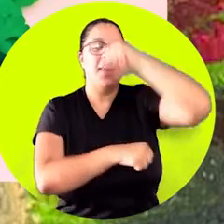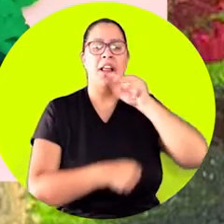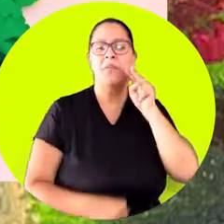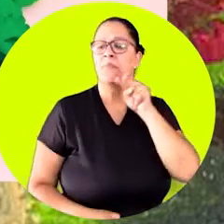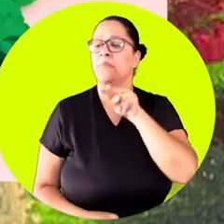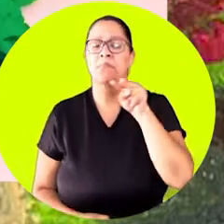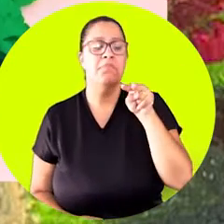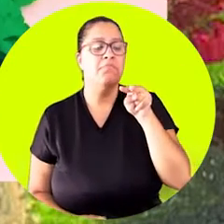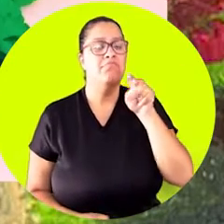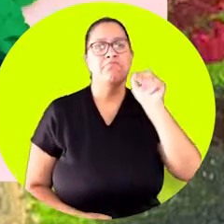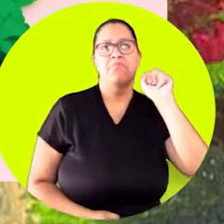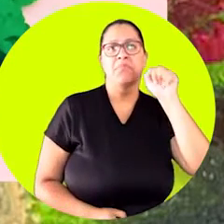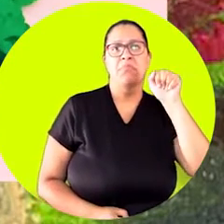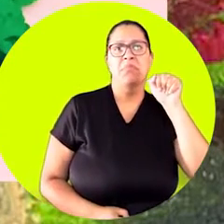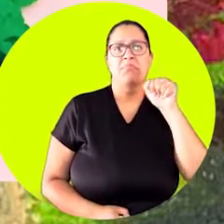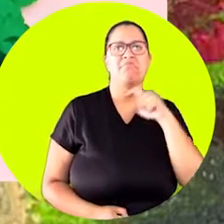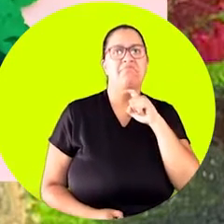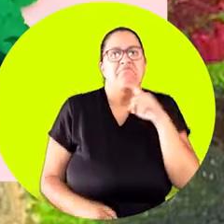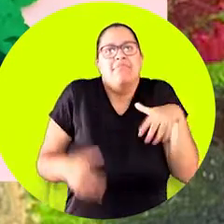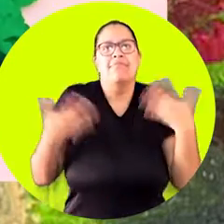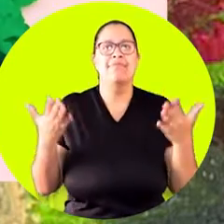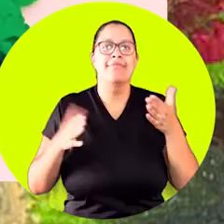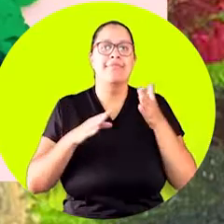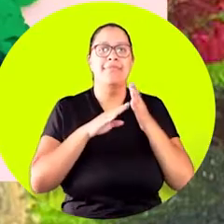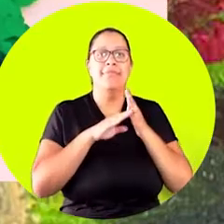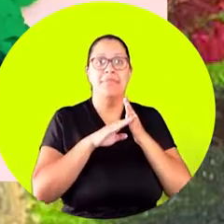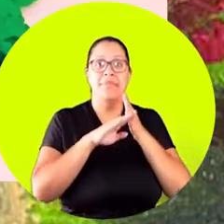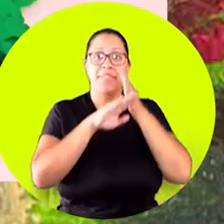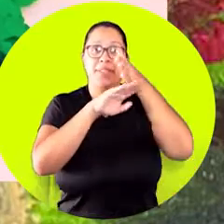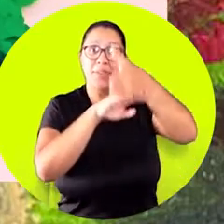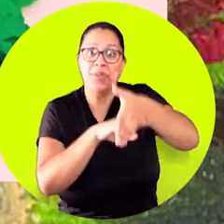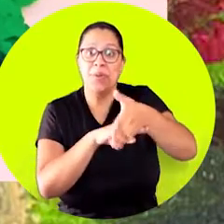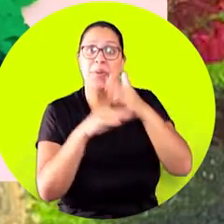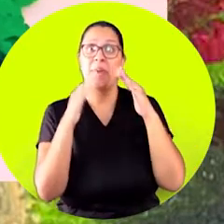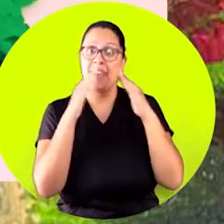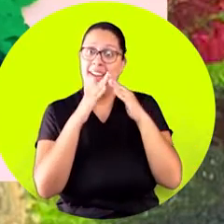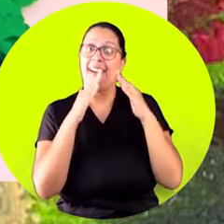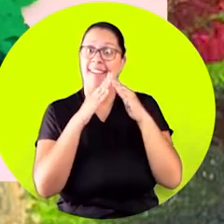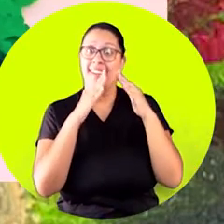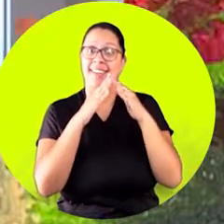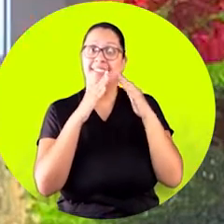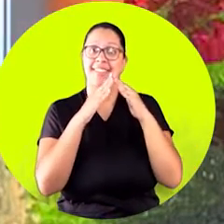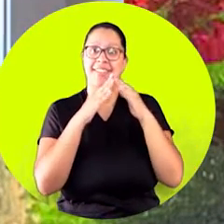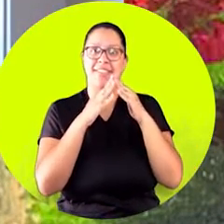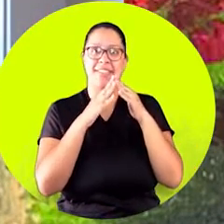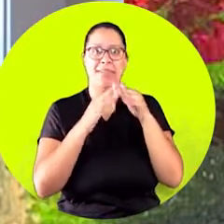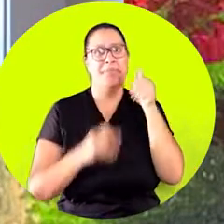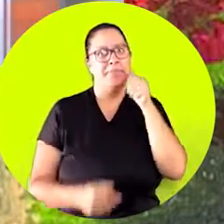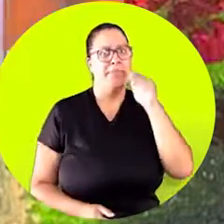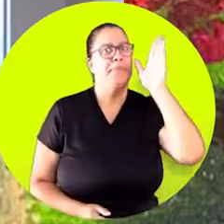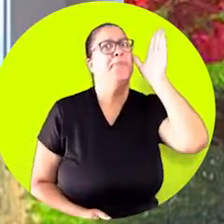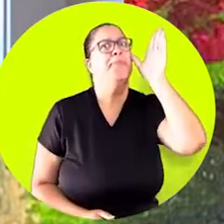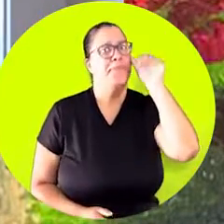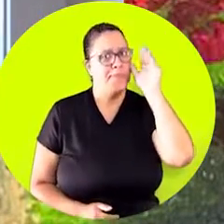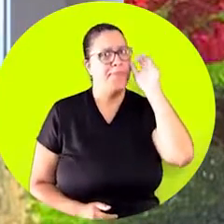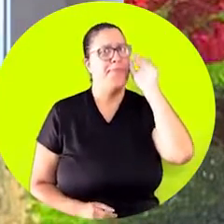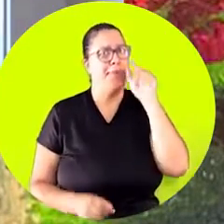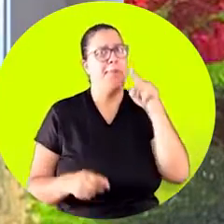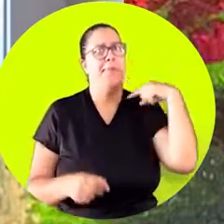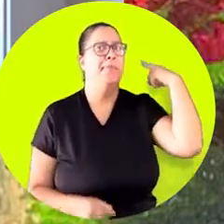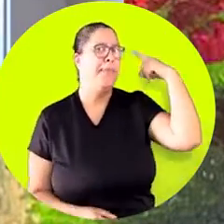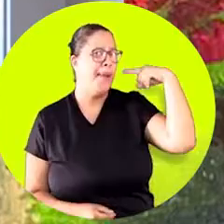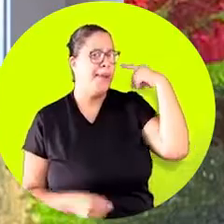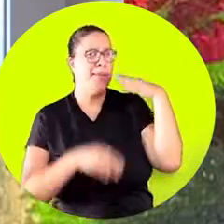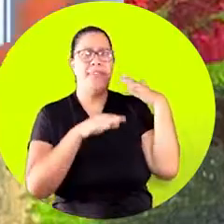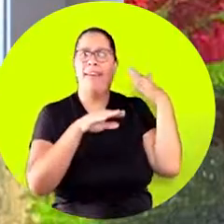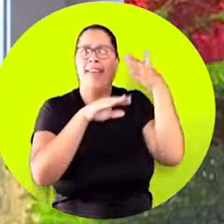janela, bateu na porta, ninguém a atendeu. Então ela simplesmente entrou na casa. Como ela era muito enxerida e muito maluca,